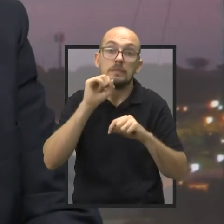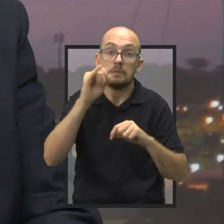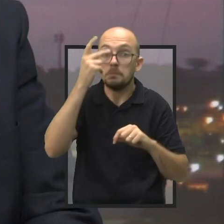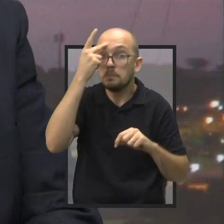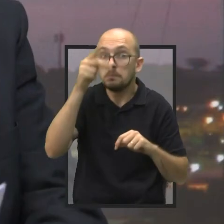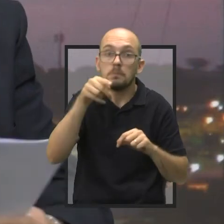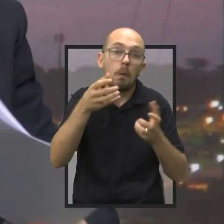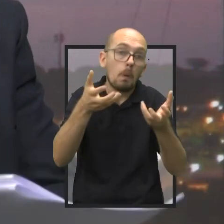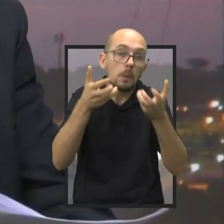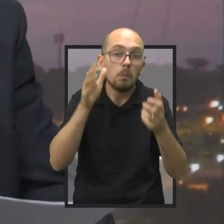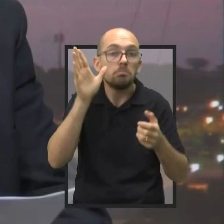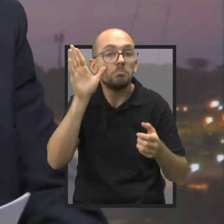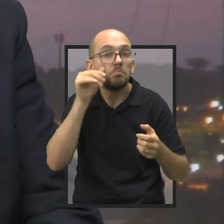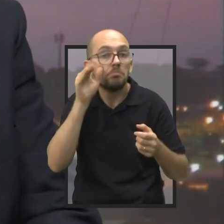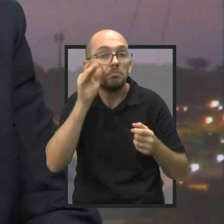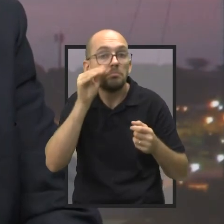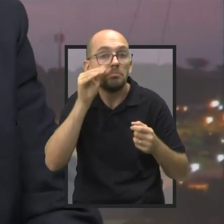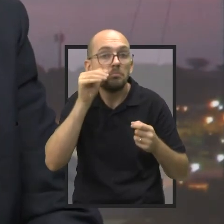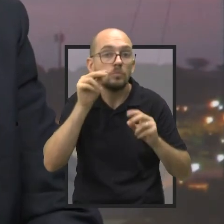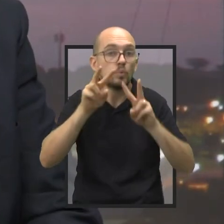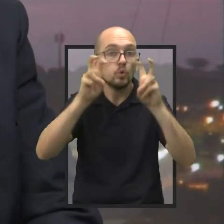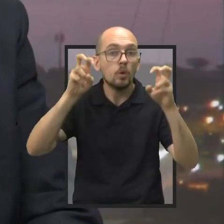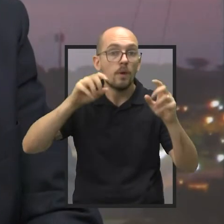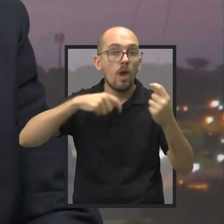quiserem saber mais sobre o assunto,